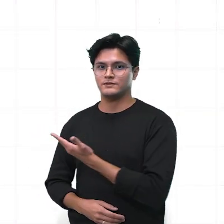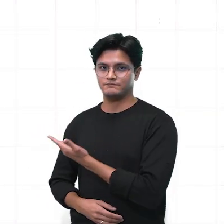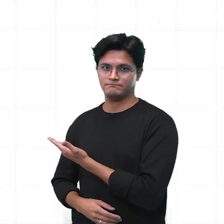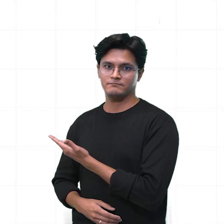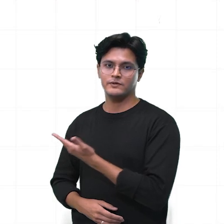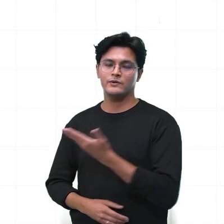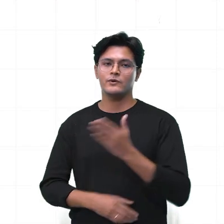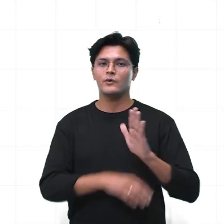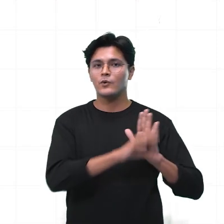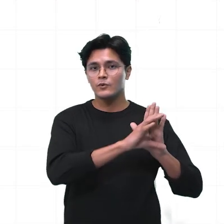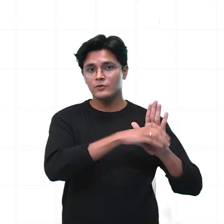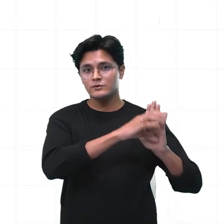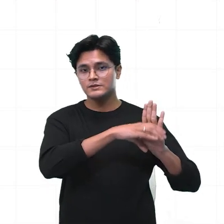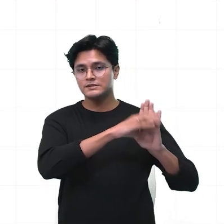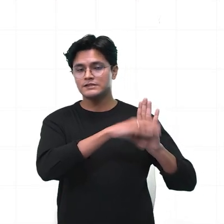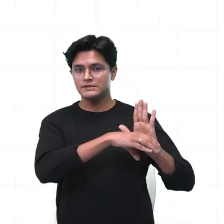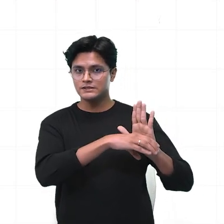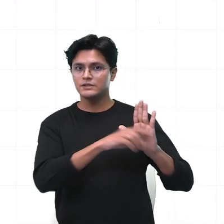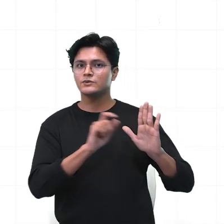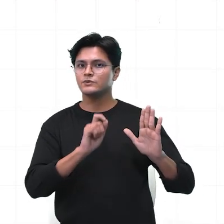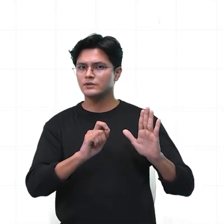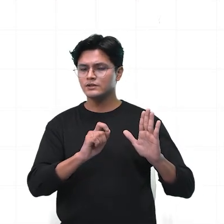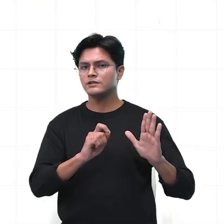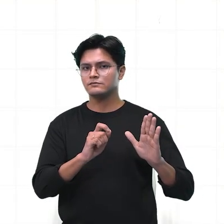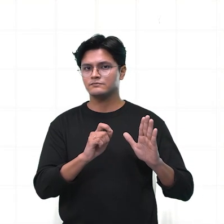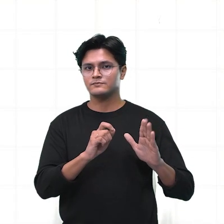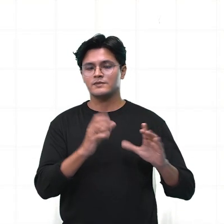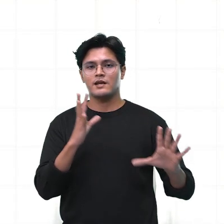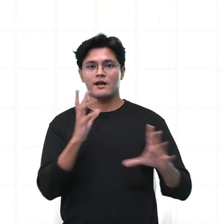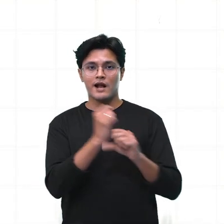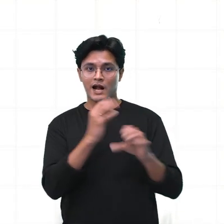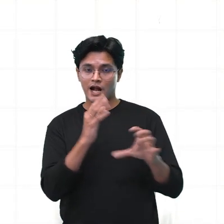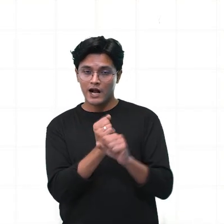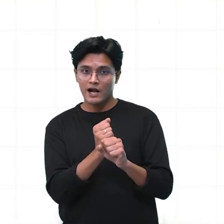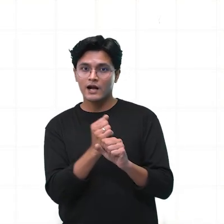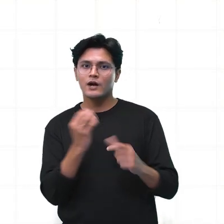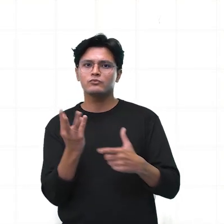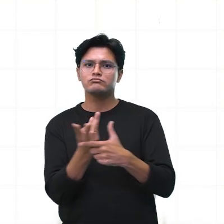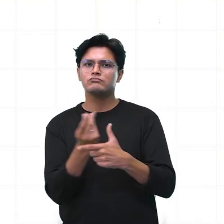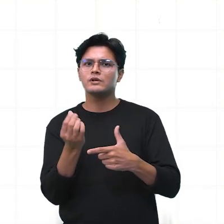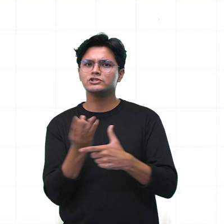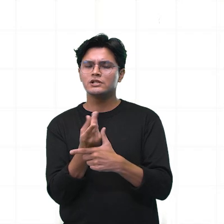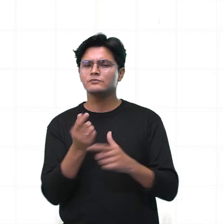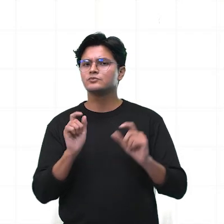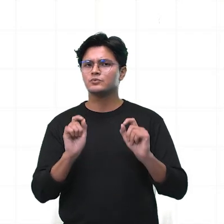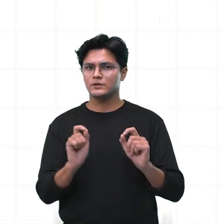definição de expressões algébricas. Vamos aqui